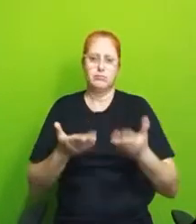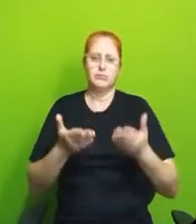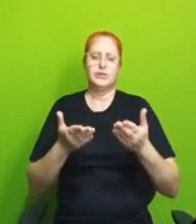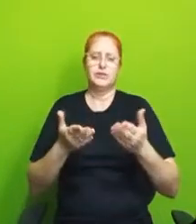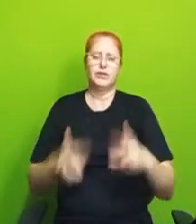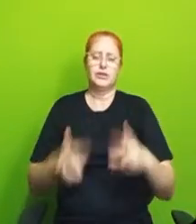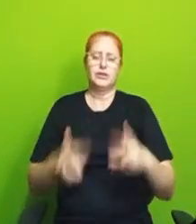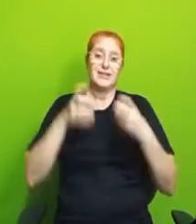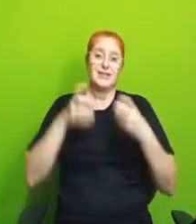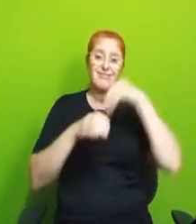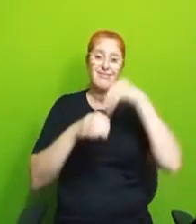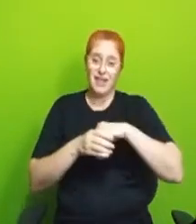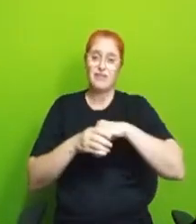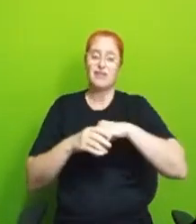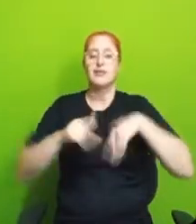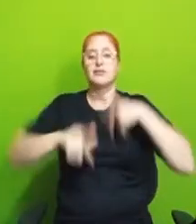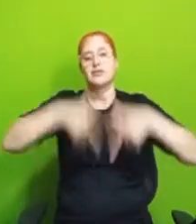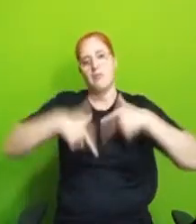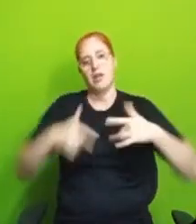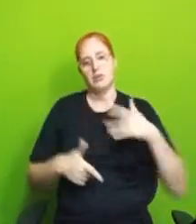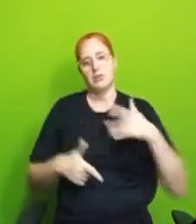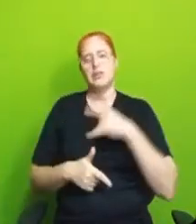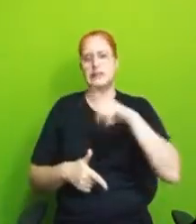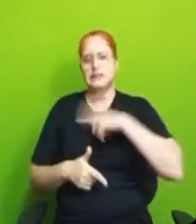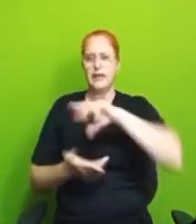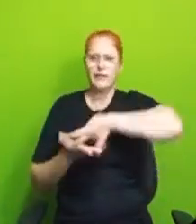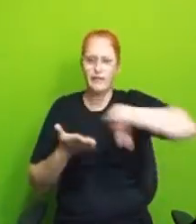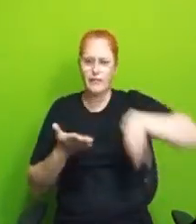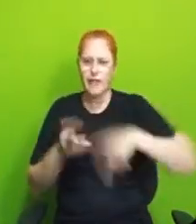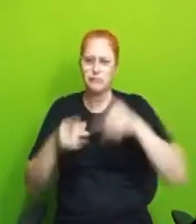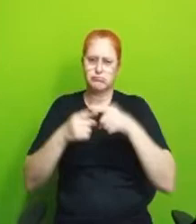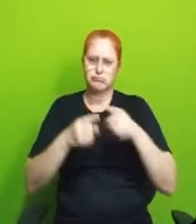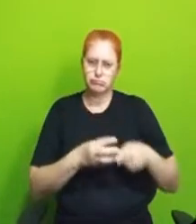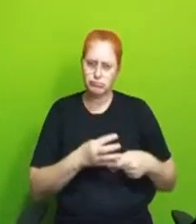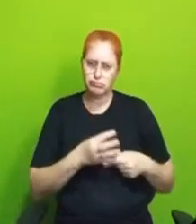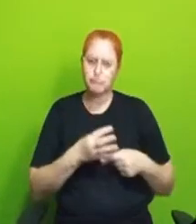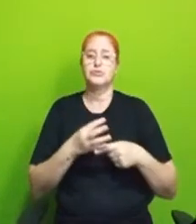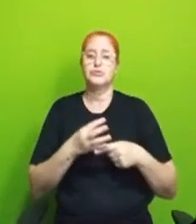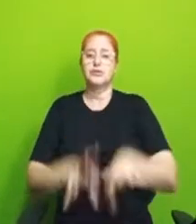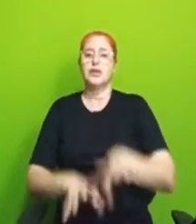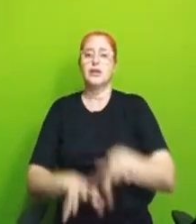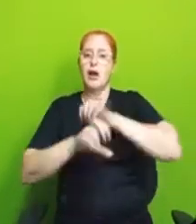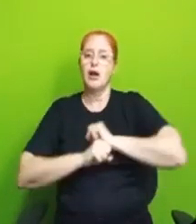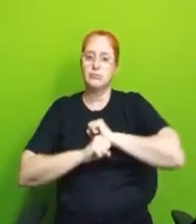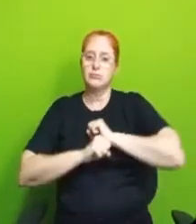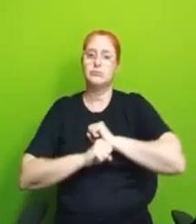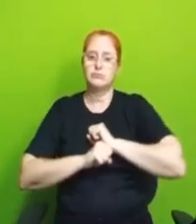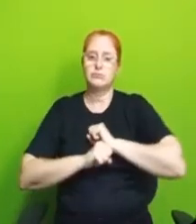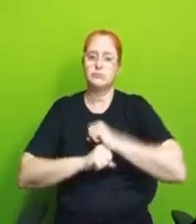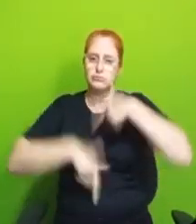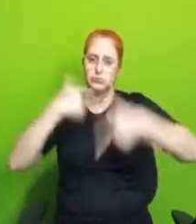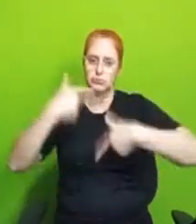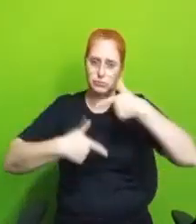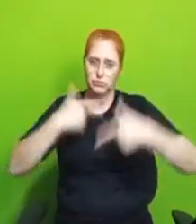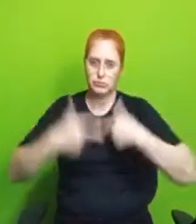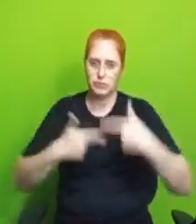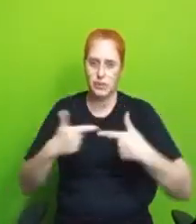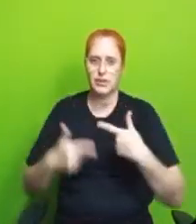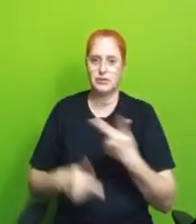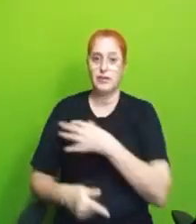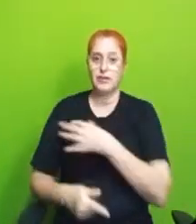Então, há várias modalidades, também é outro achado, de apropriação do tempo do trabalho não remunerado das